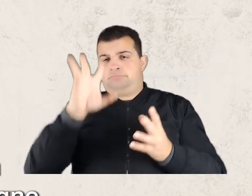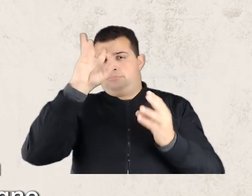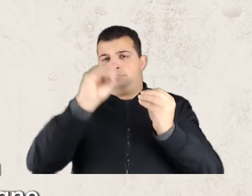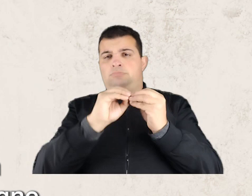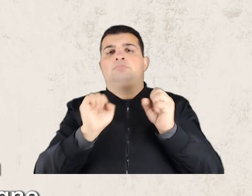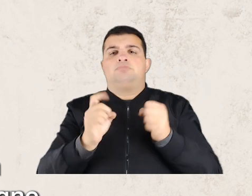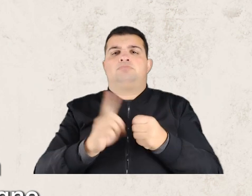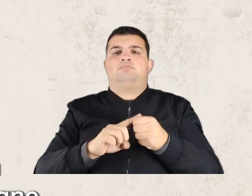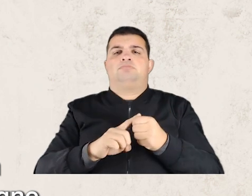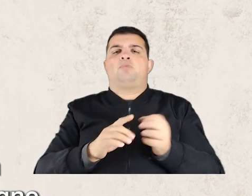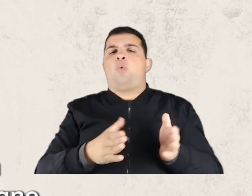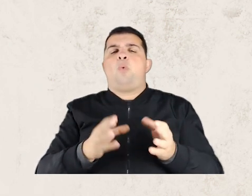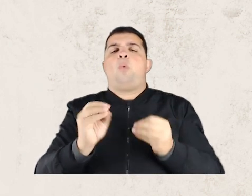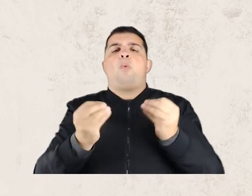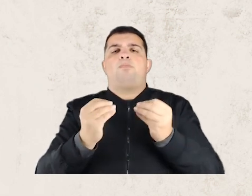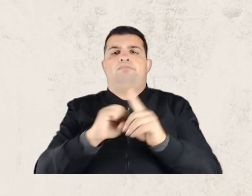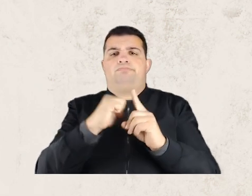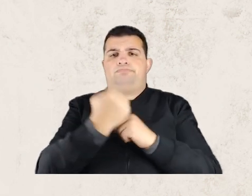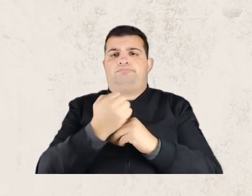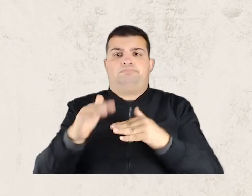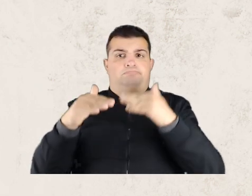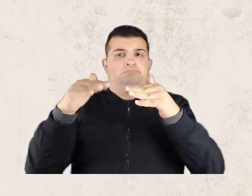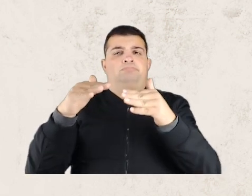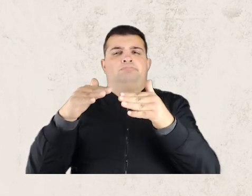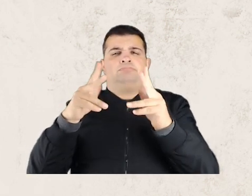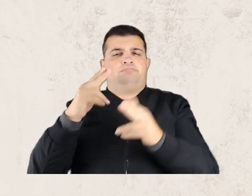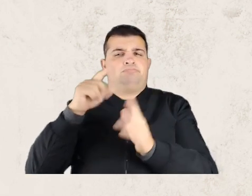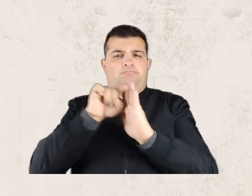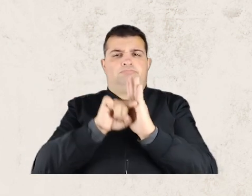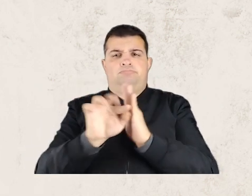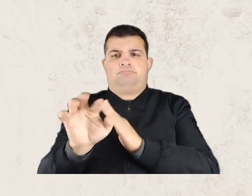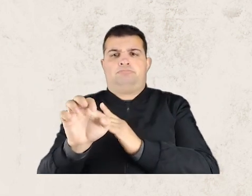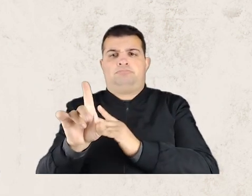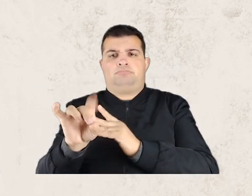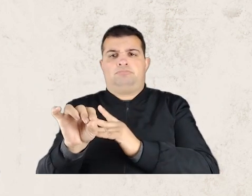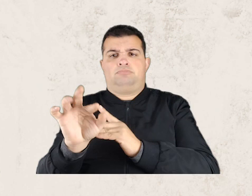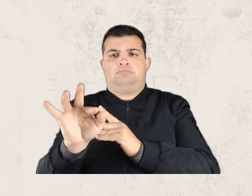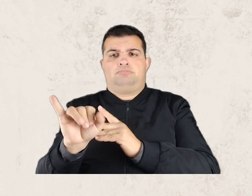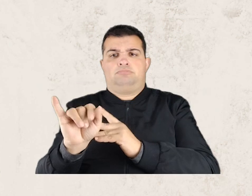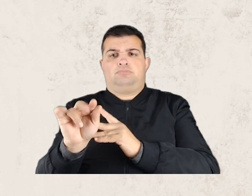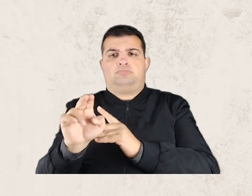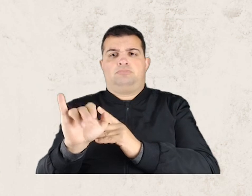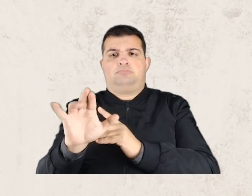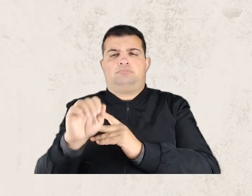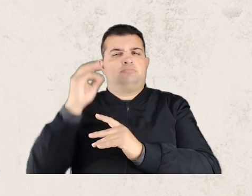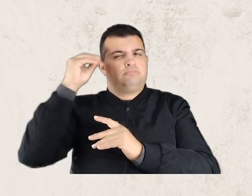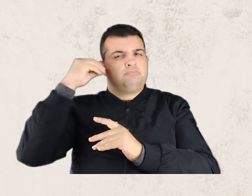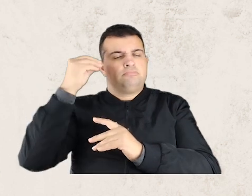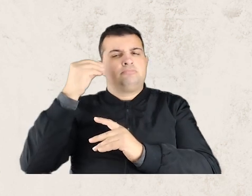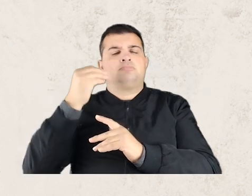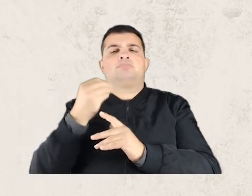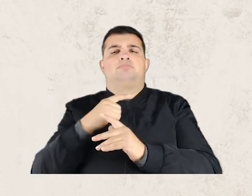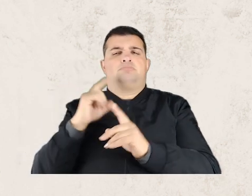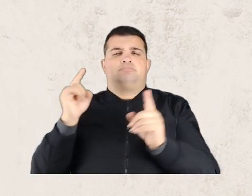são determinadas, segundo Silvia Lani, mas como podem transformar a sociedade em que vivem. Agora que já entendemos o conceito,